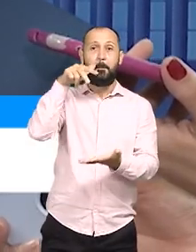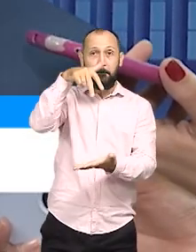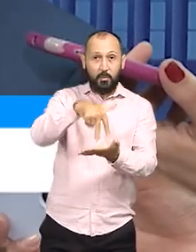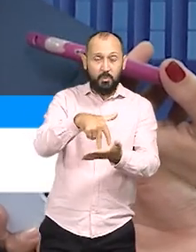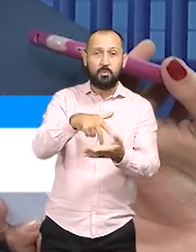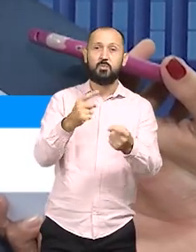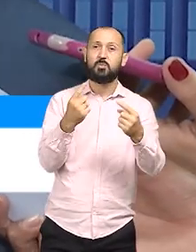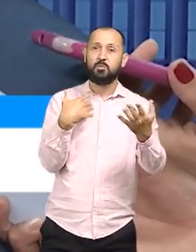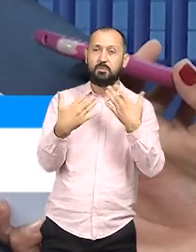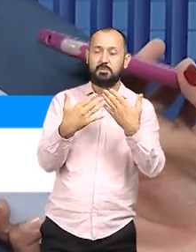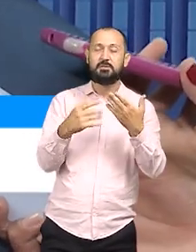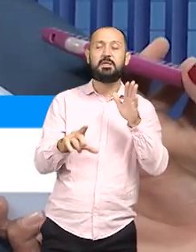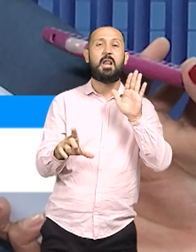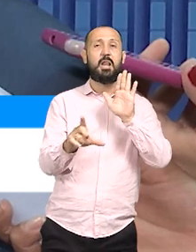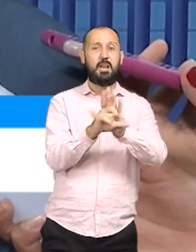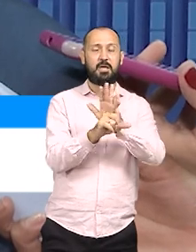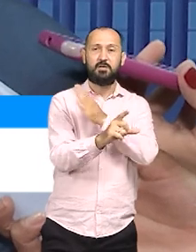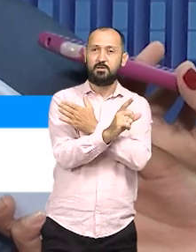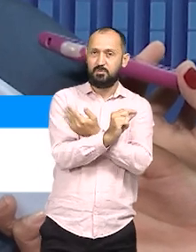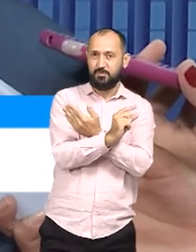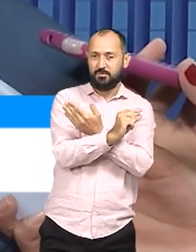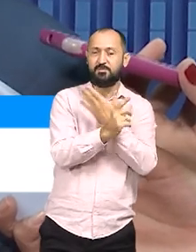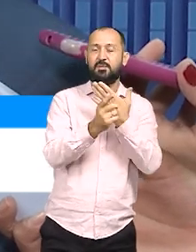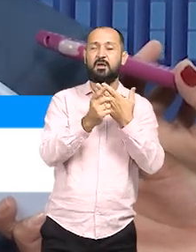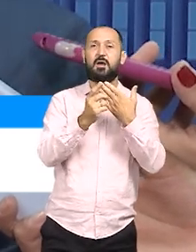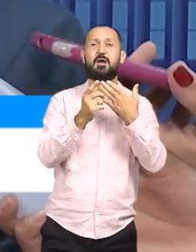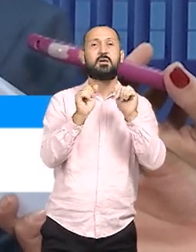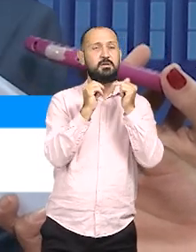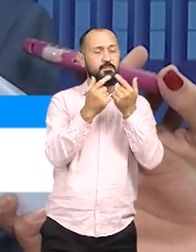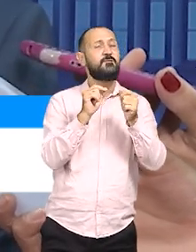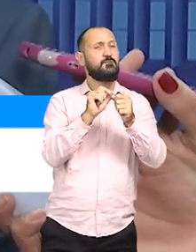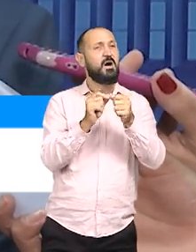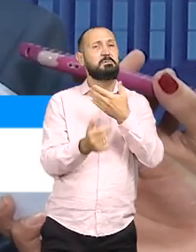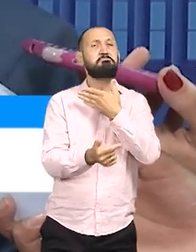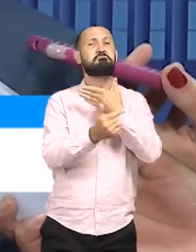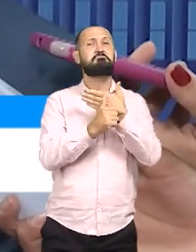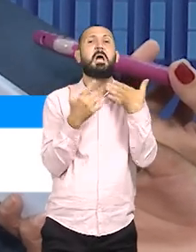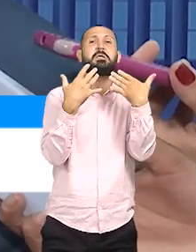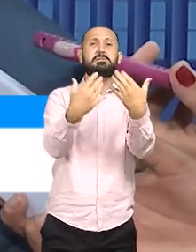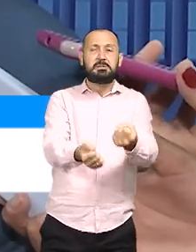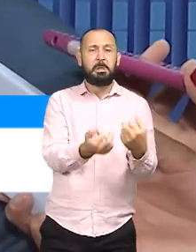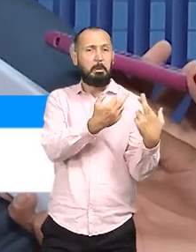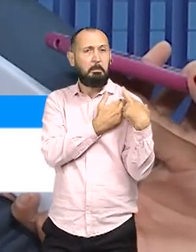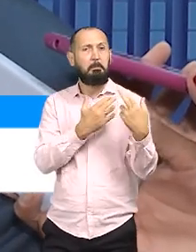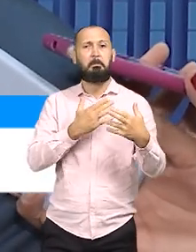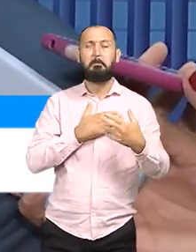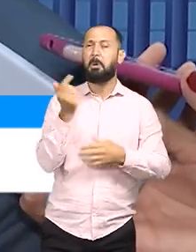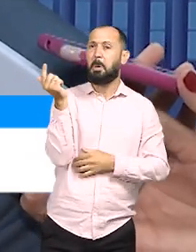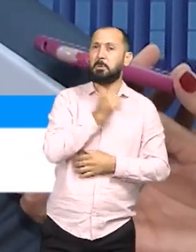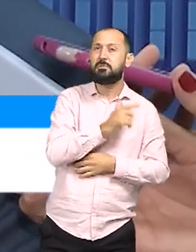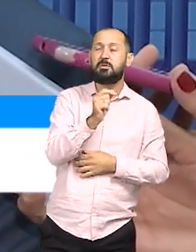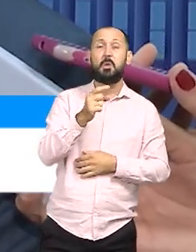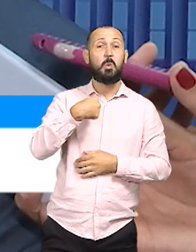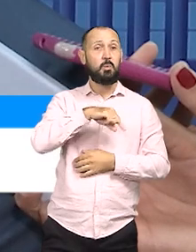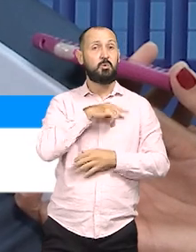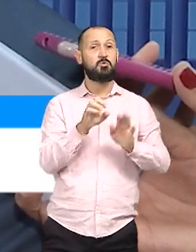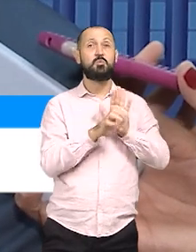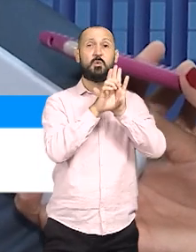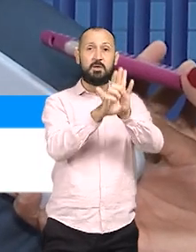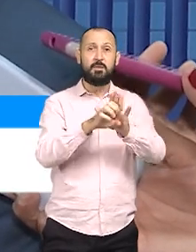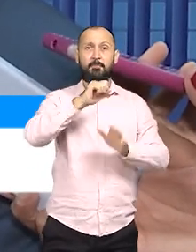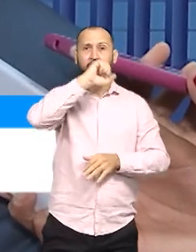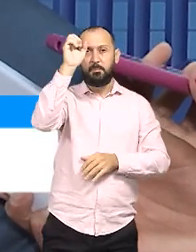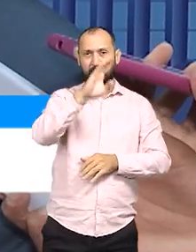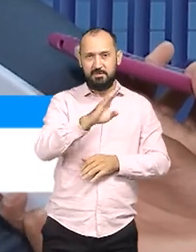protagonista no debate da questão da lei do Pantanal essa casa cumpriu o seu papel hoje e nós sem dúvida somos